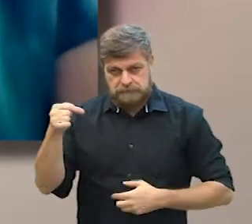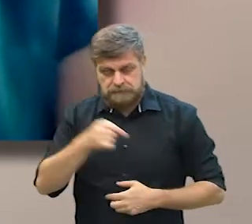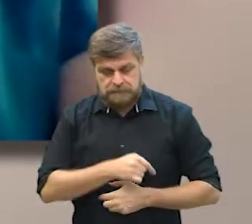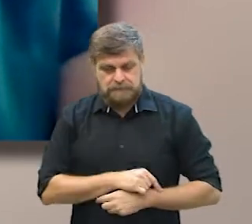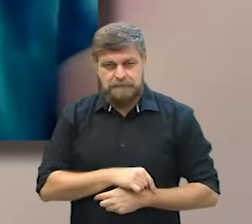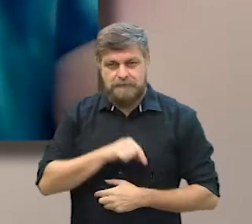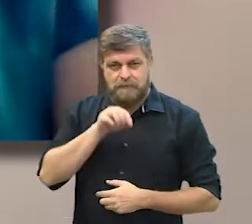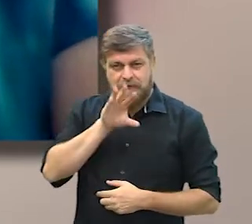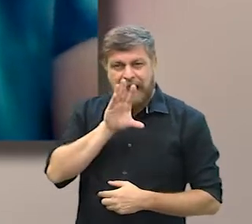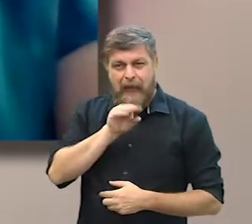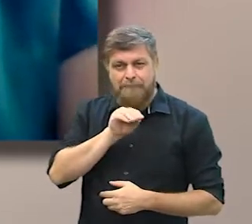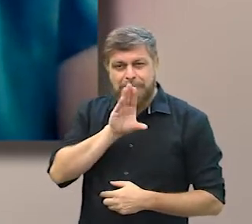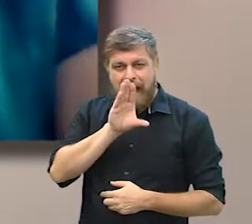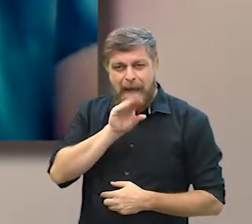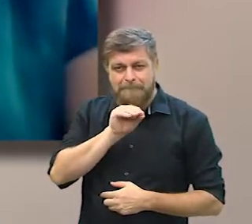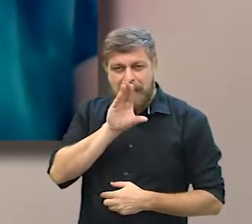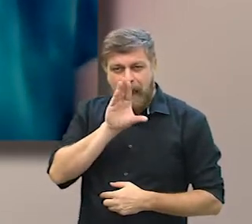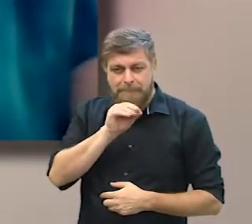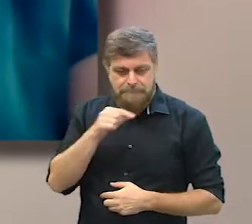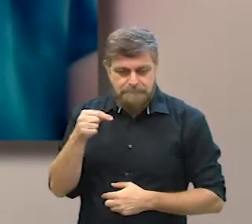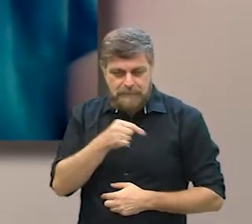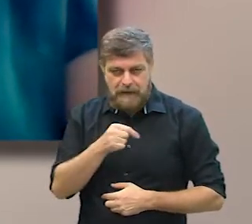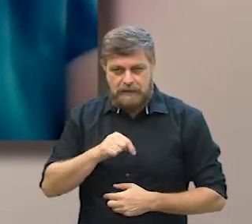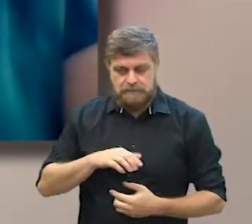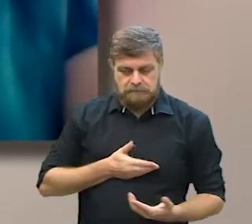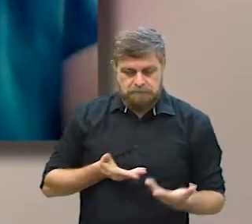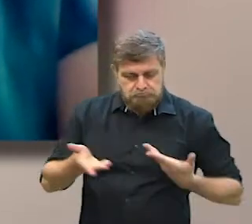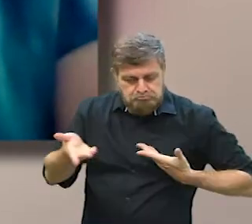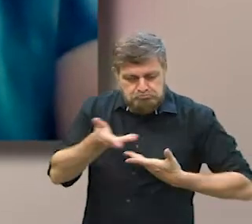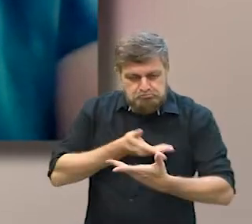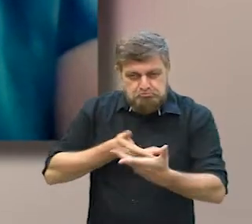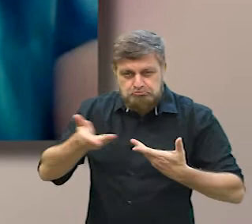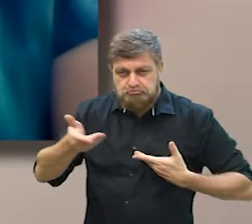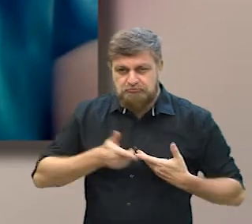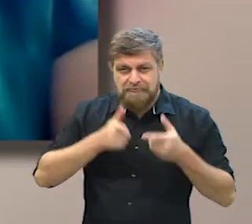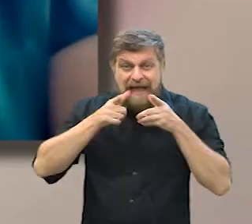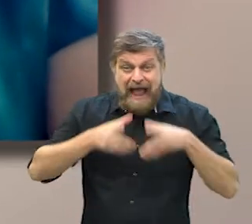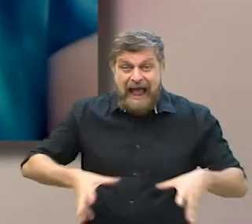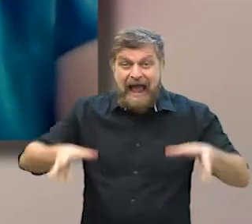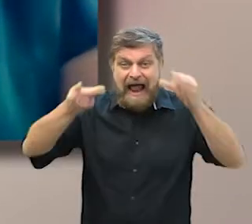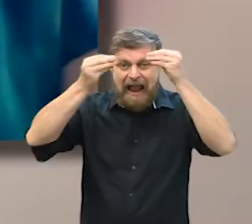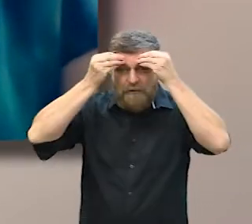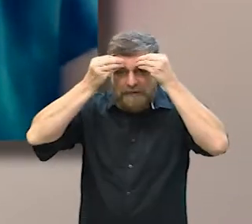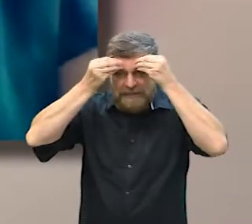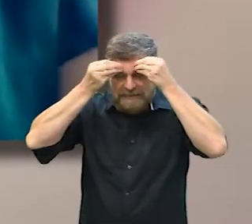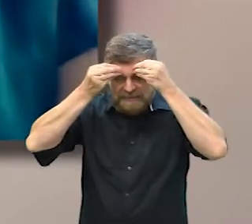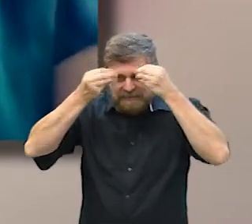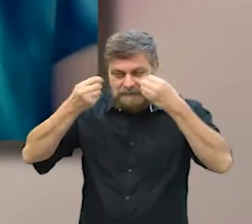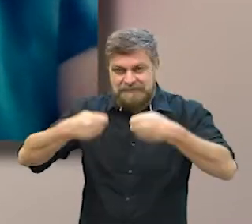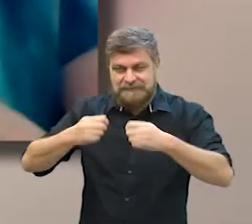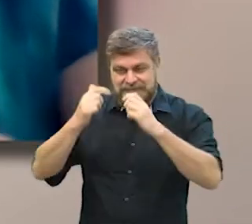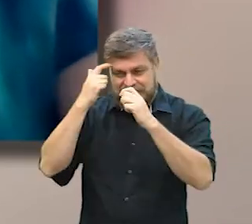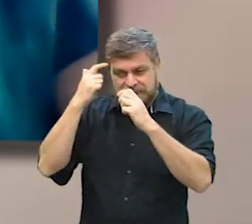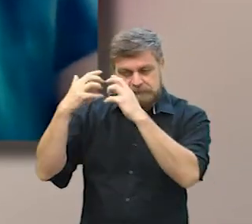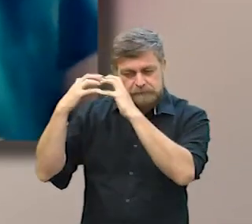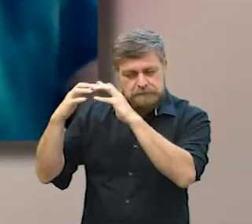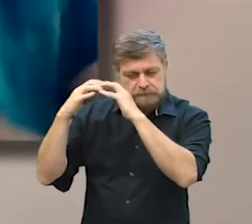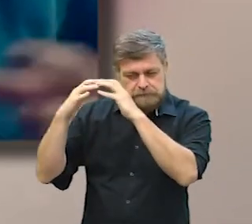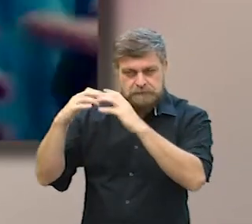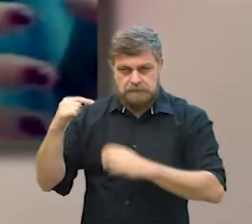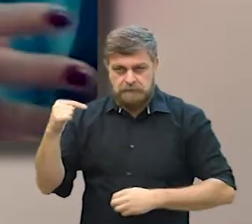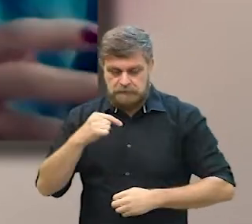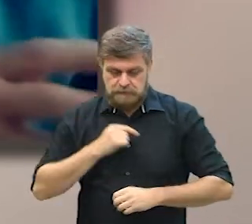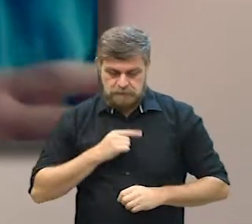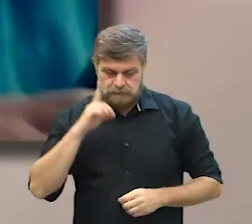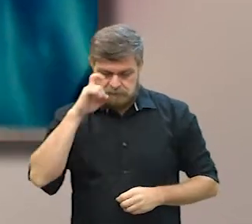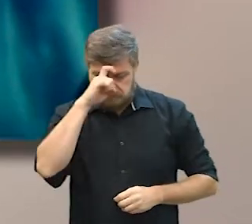própria articulação, esse contato da criança com o mundo, a linguagem necessita disso. Por isso que